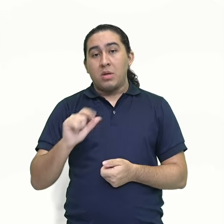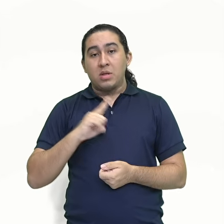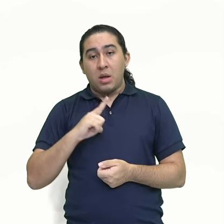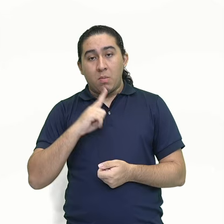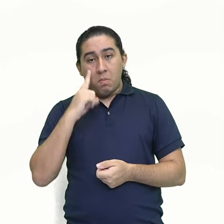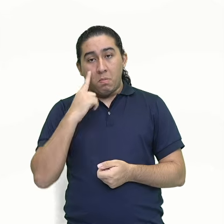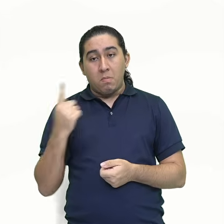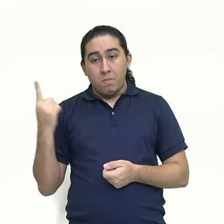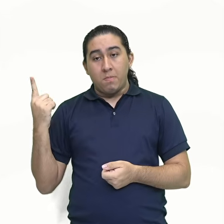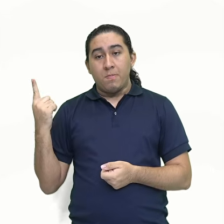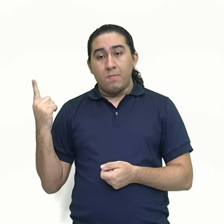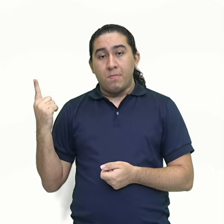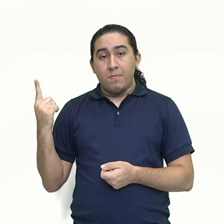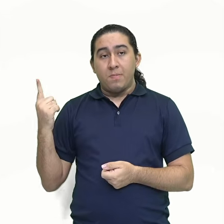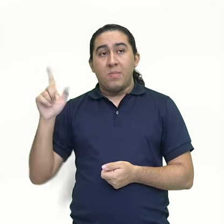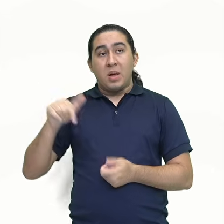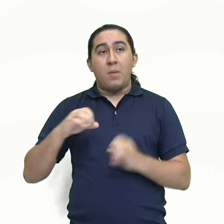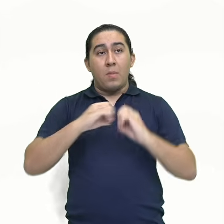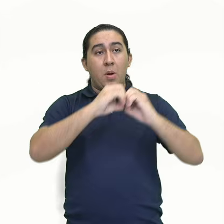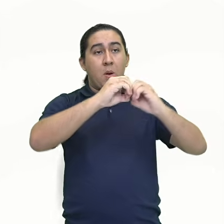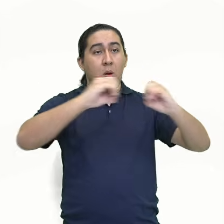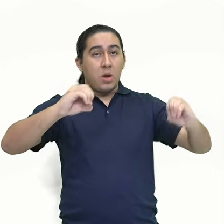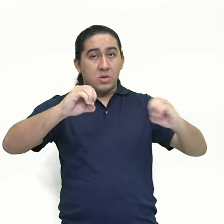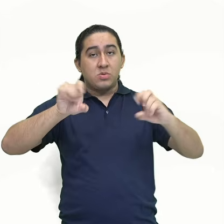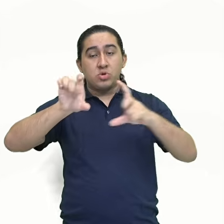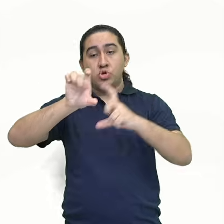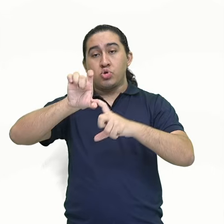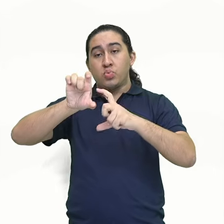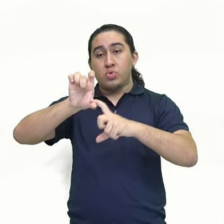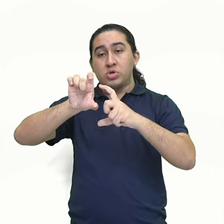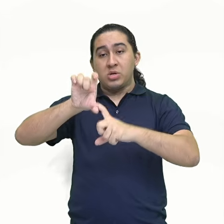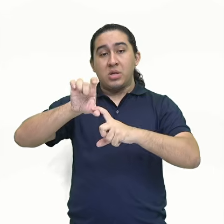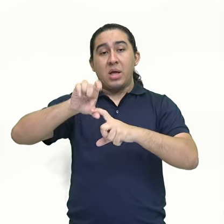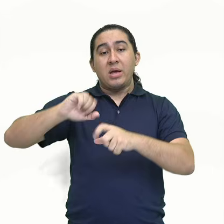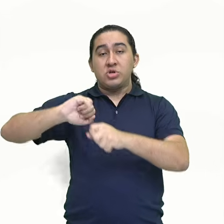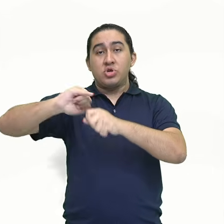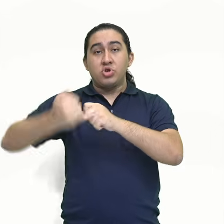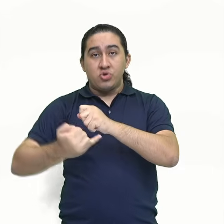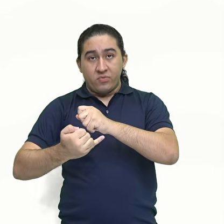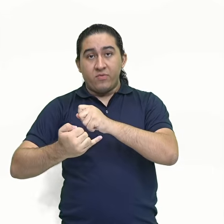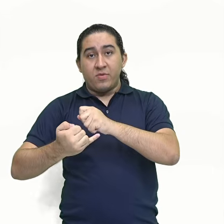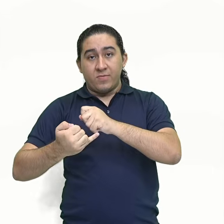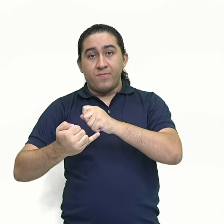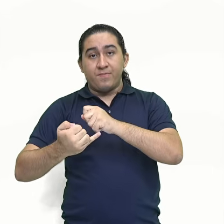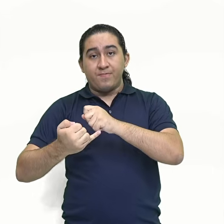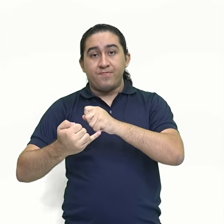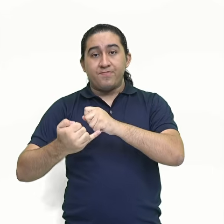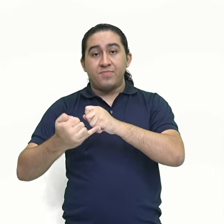preguiçosa. Então, eu tenho uma oração subordinada, adjetiva,